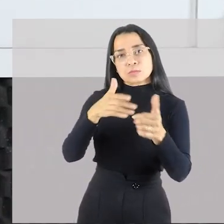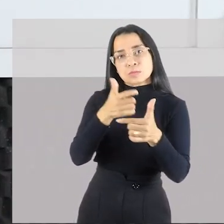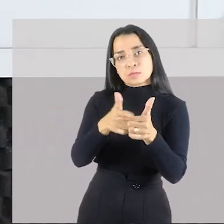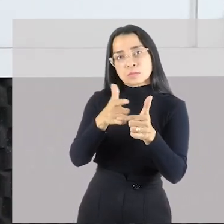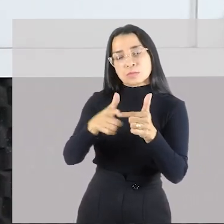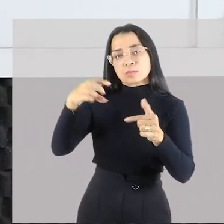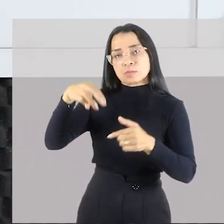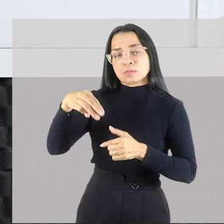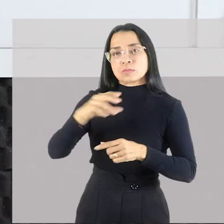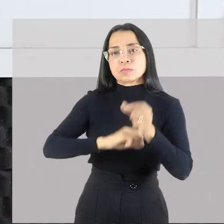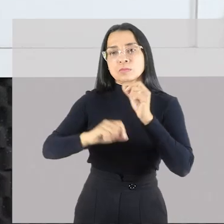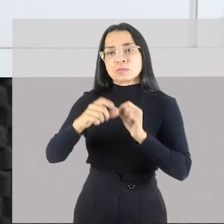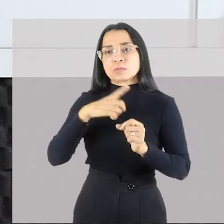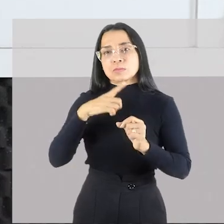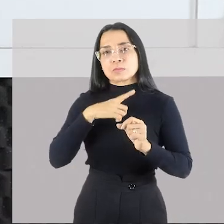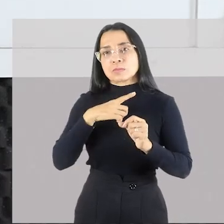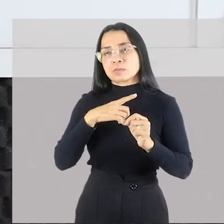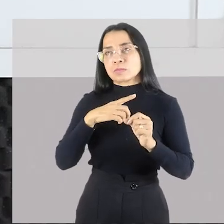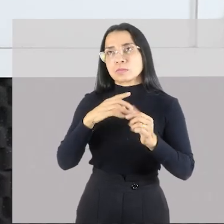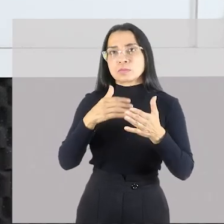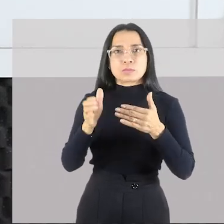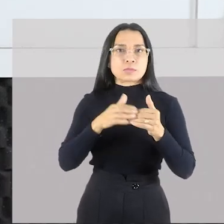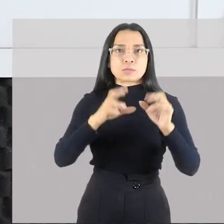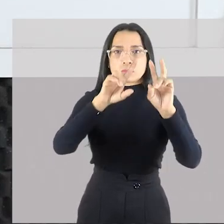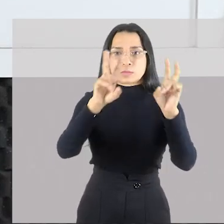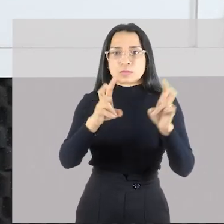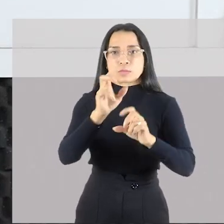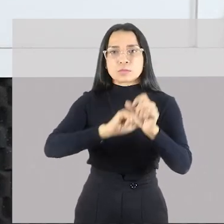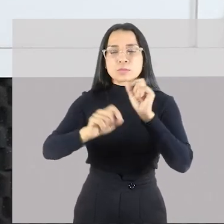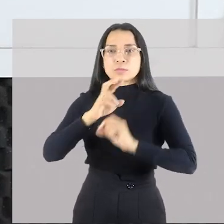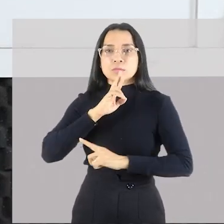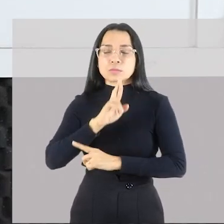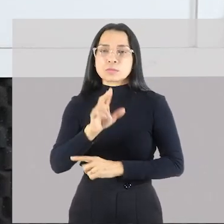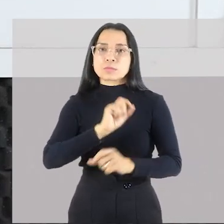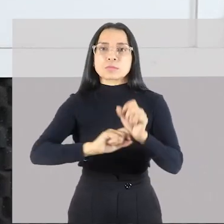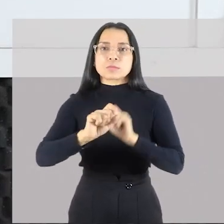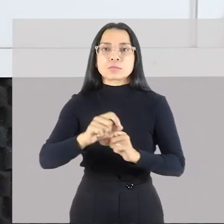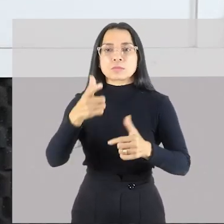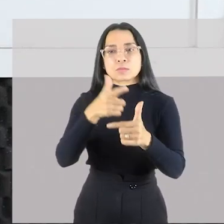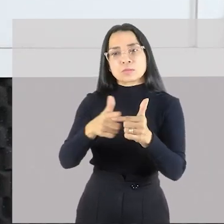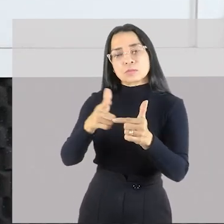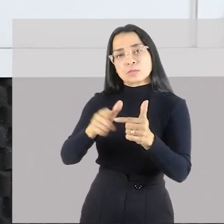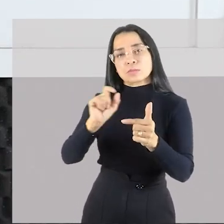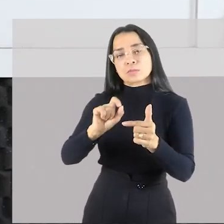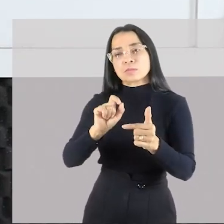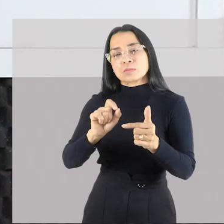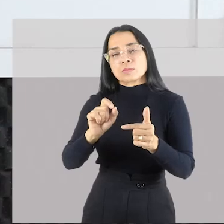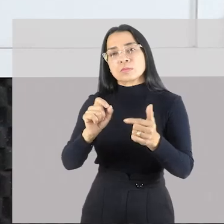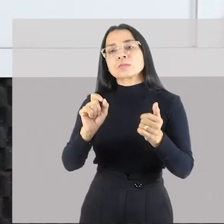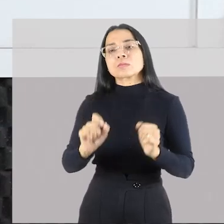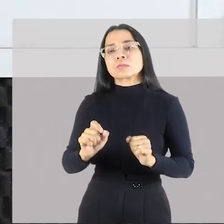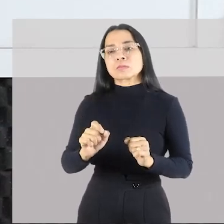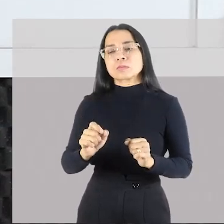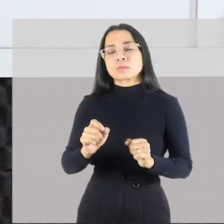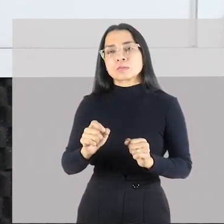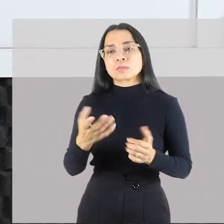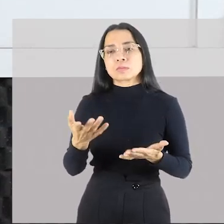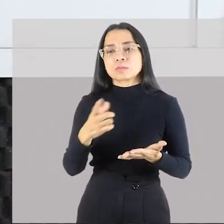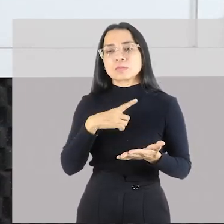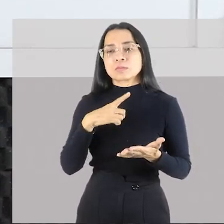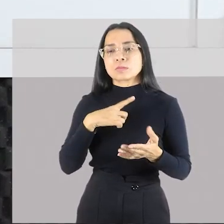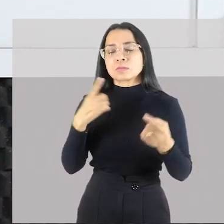problema em matemática, envolvendo qualquer assunto, e a solução daquele problema, ele pode recair